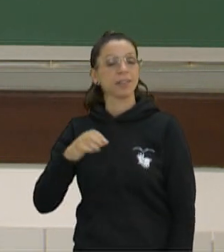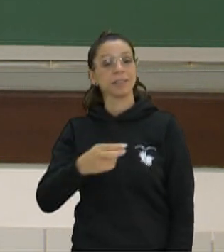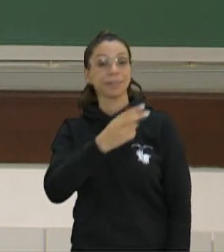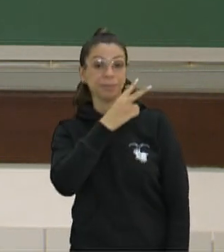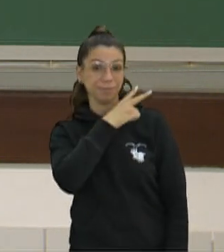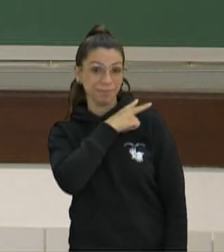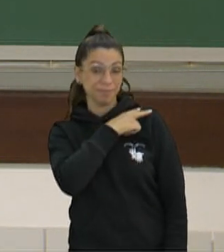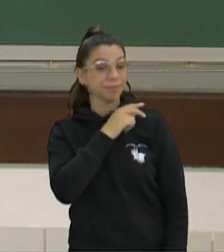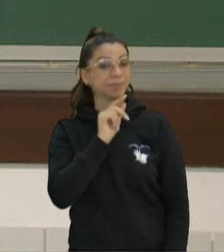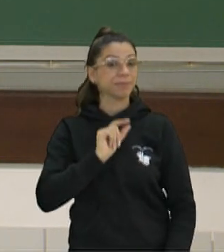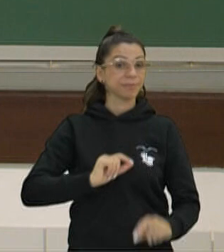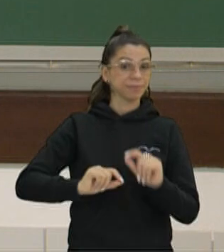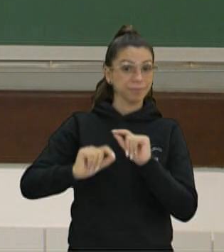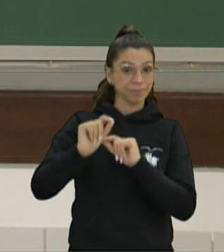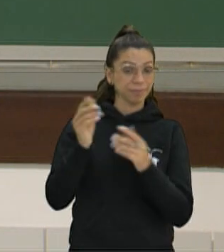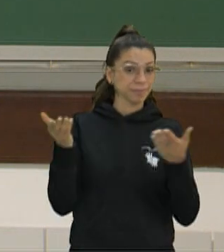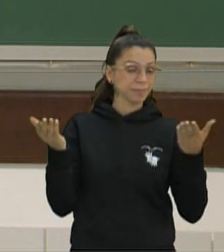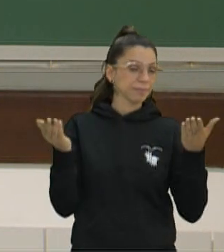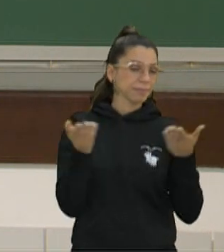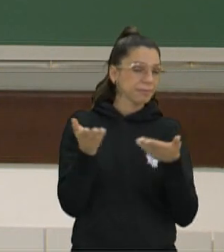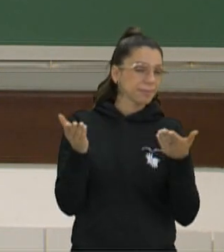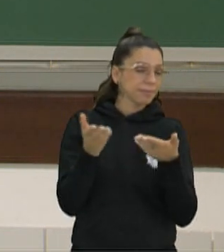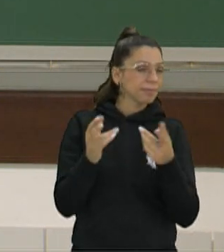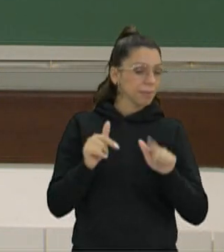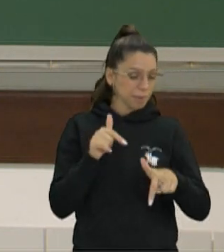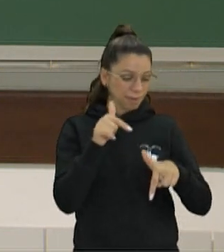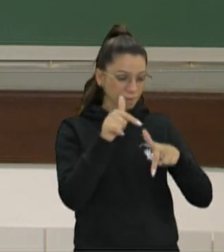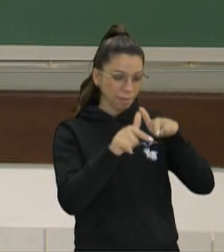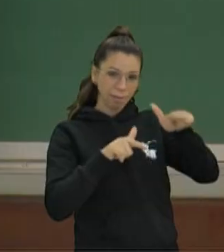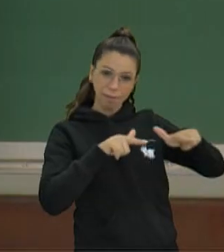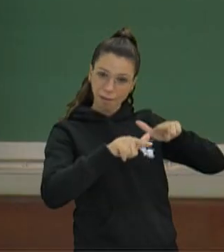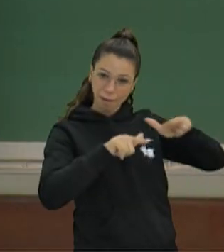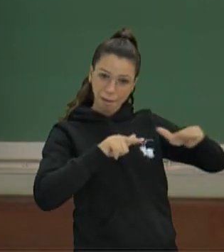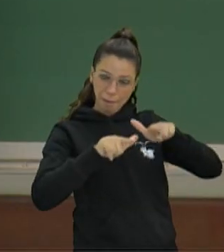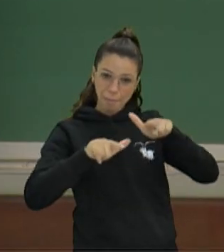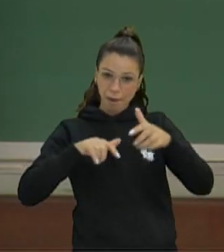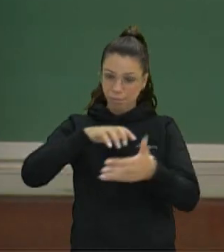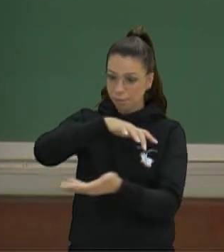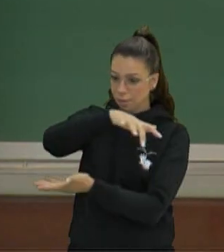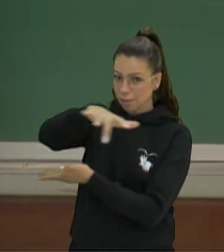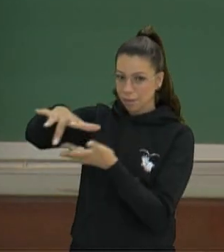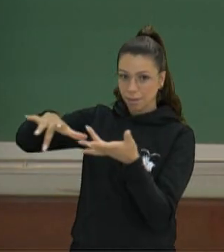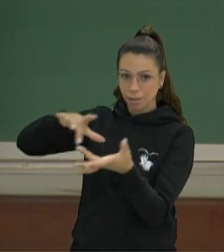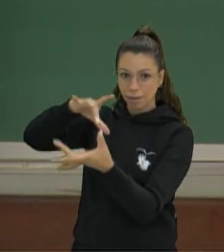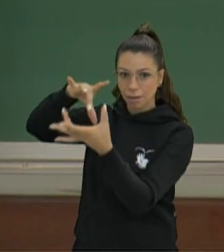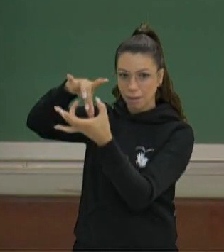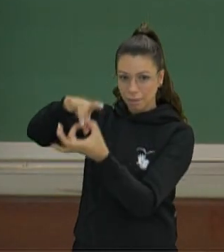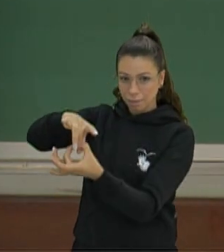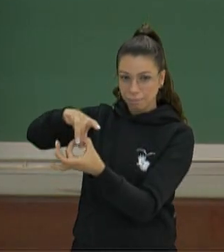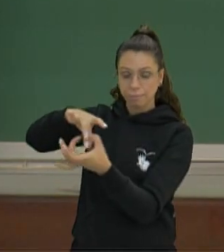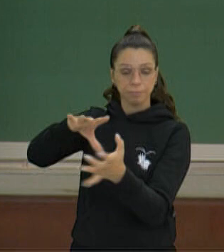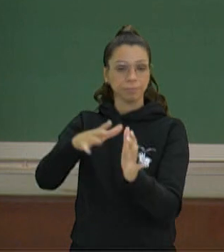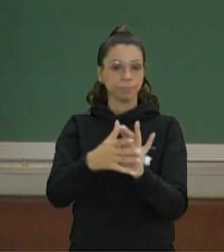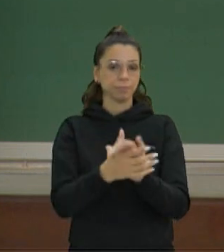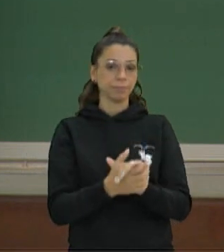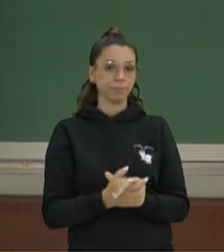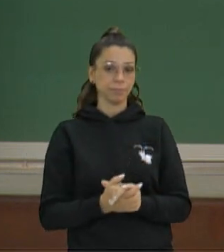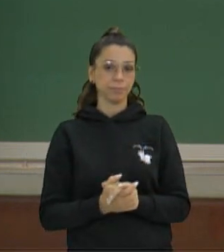ano para falarmos hoje um pouquinho de trabalho e globalização. Então vamos